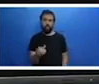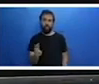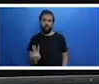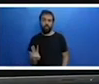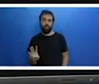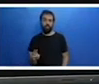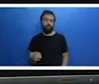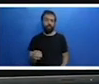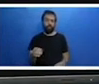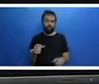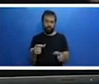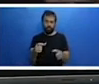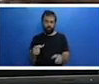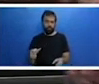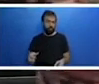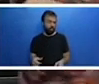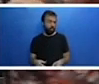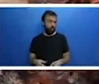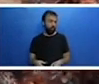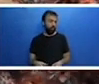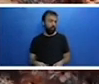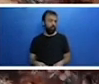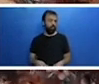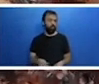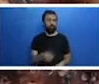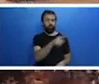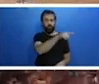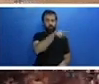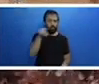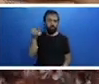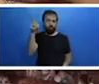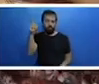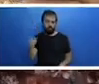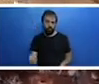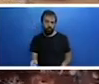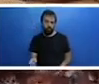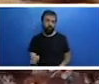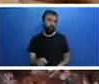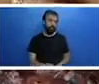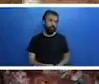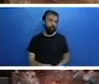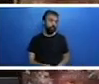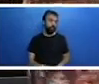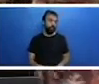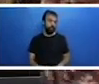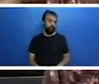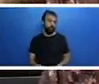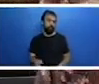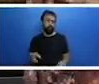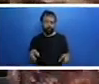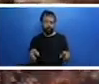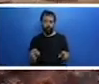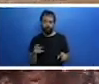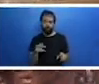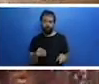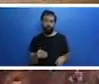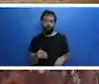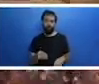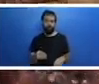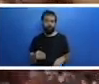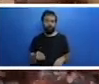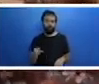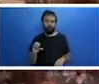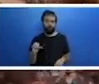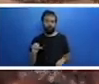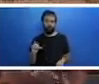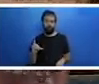e fileiras horizontais. Aqui, ó, colunas e fileiras. Ok? Mesmo igual na dama, tem de A